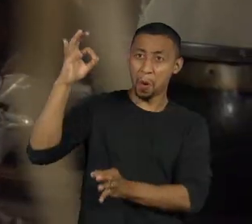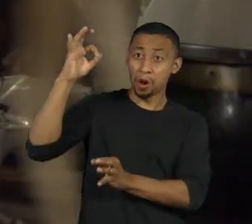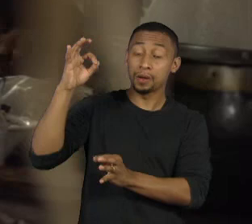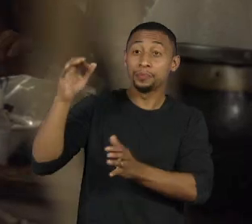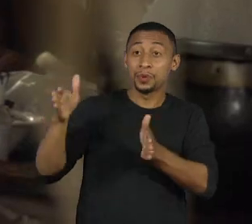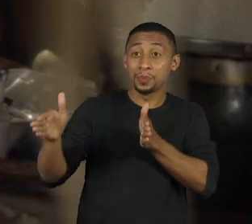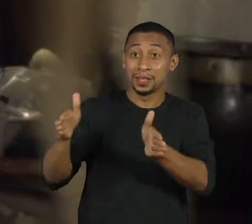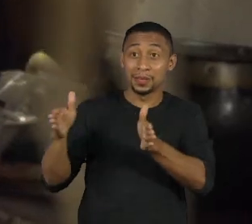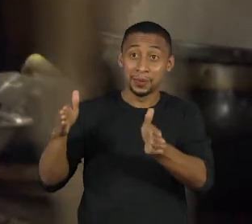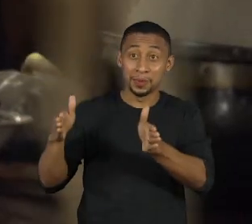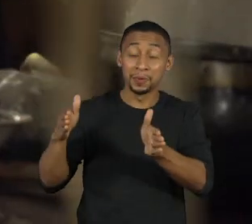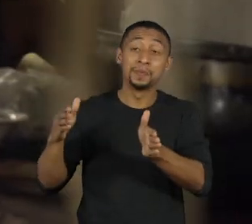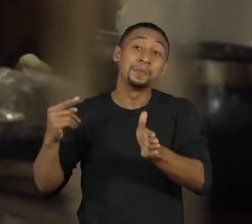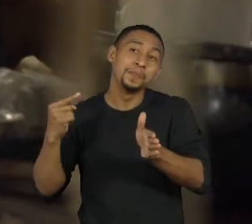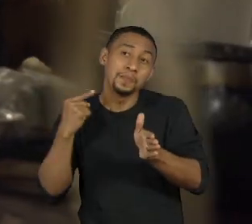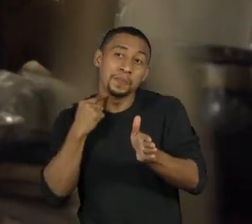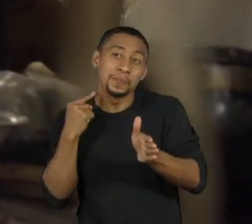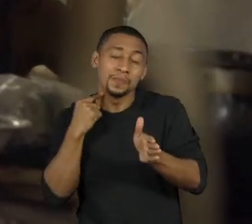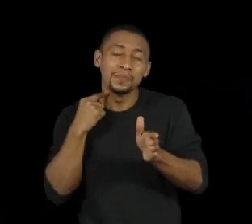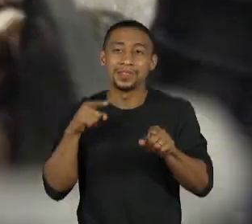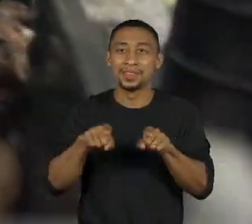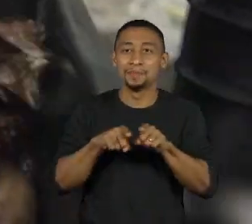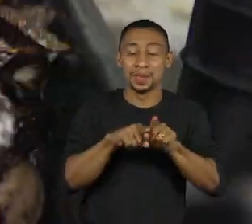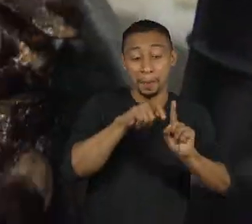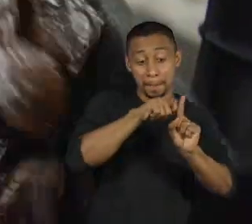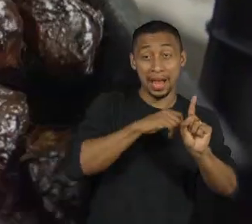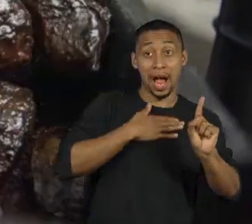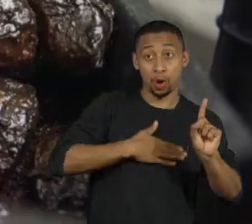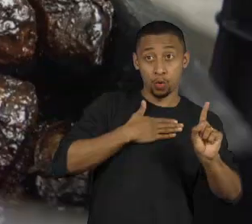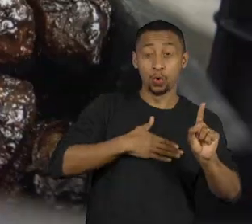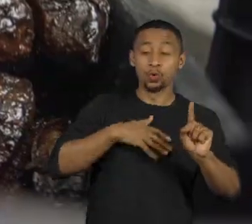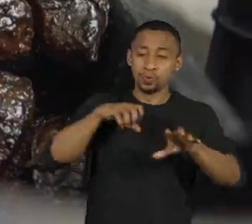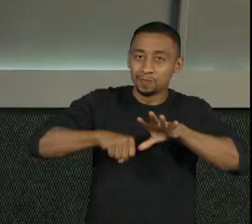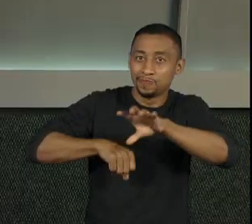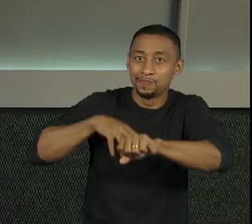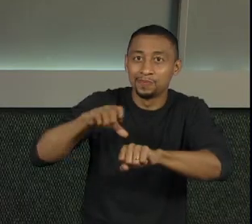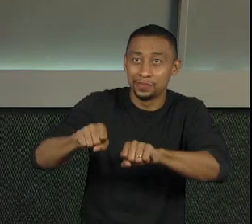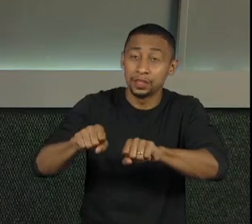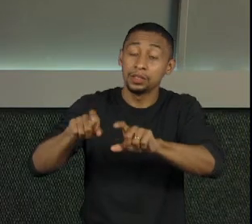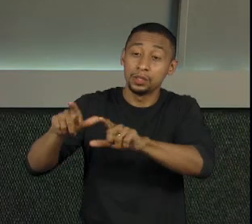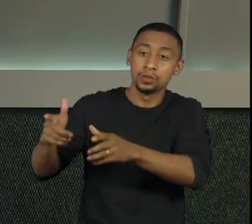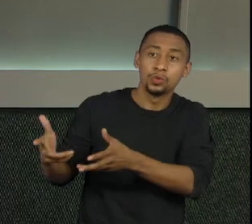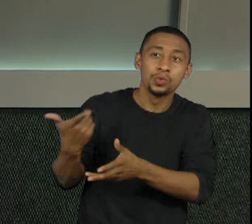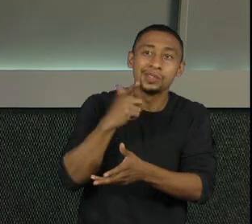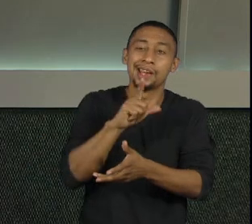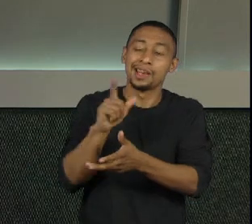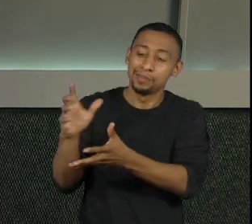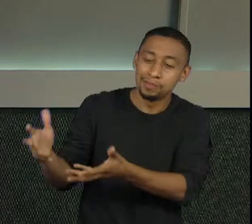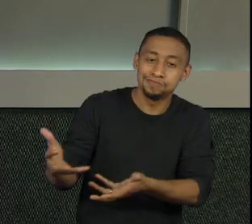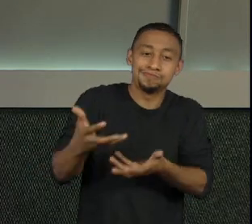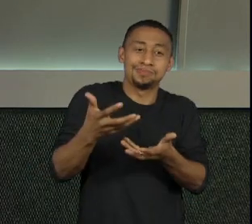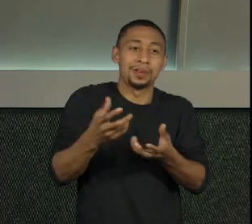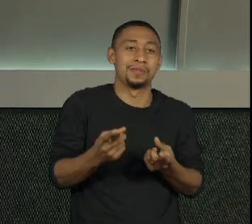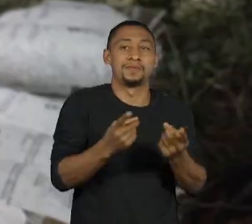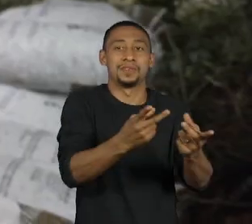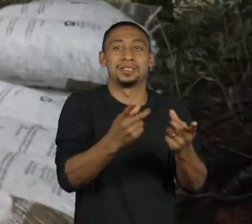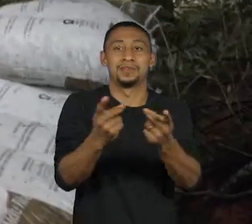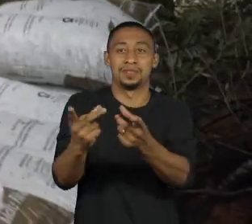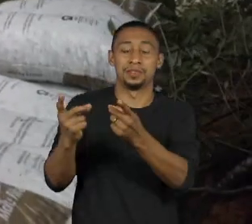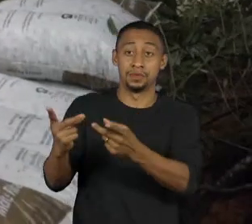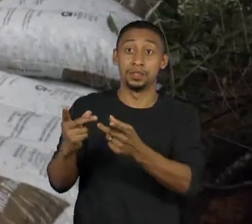É alimento vital para as comunidades e fonte de renda. O fotógrafo e cineasta Fábio